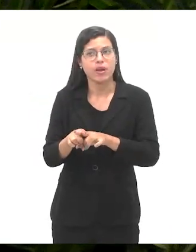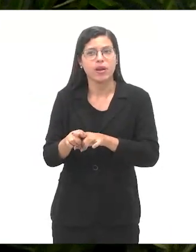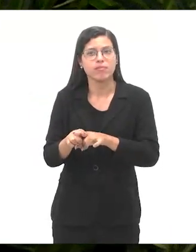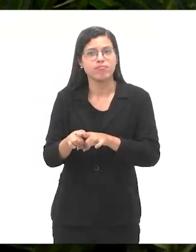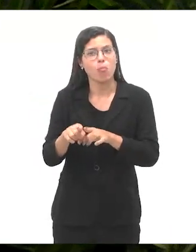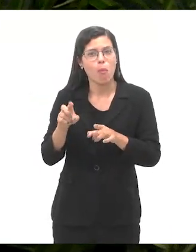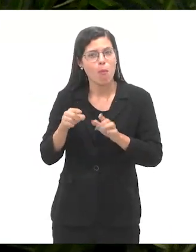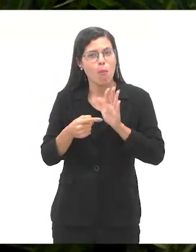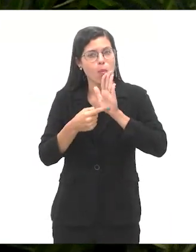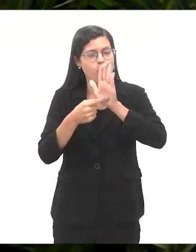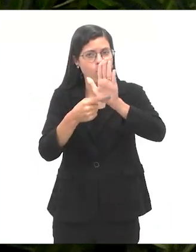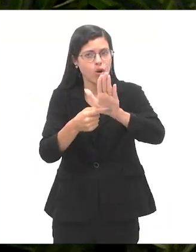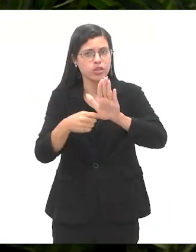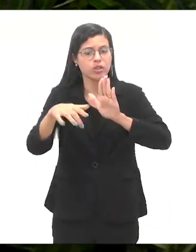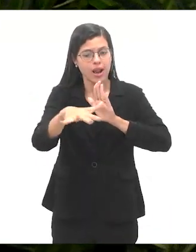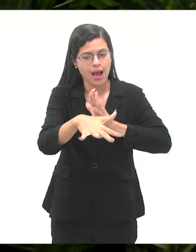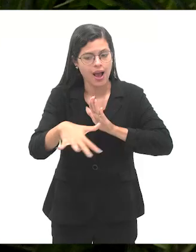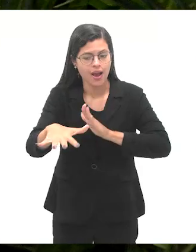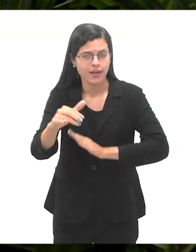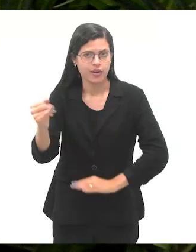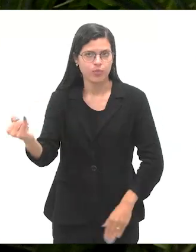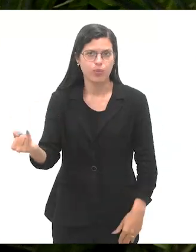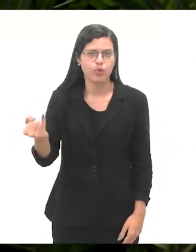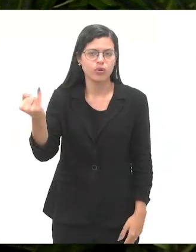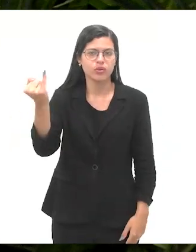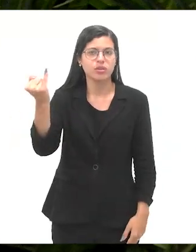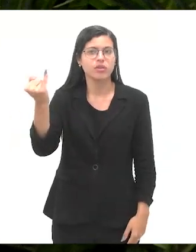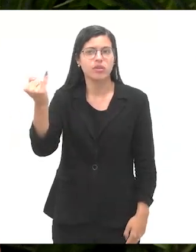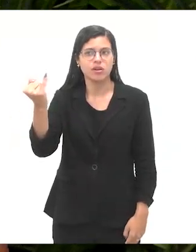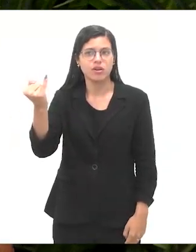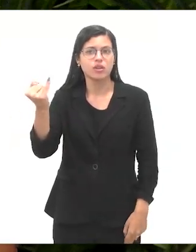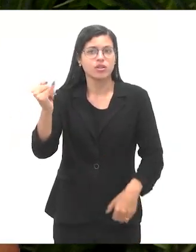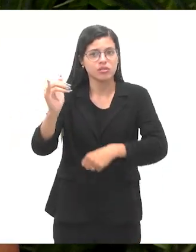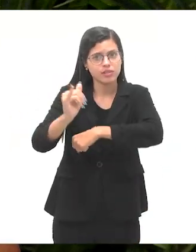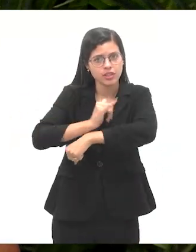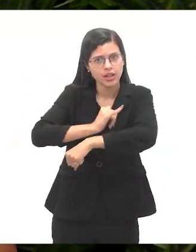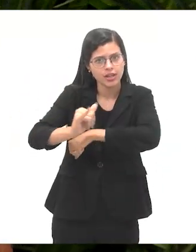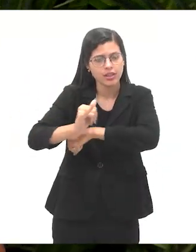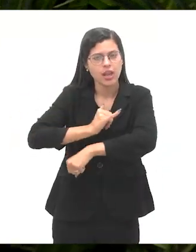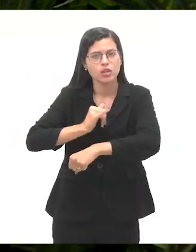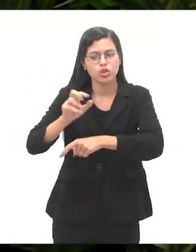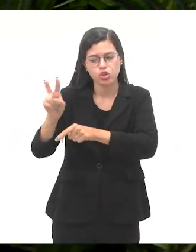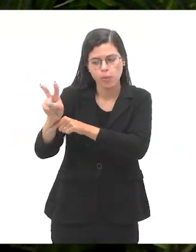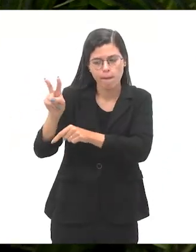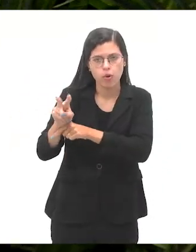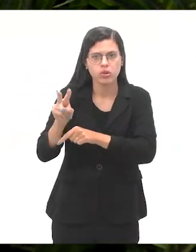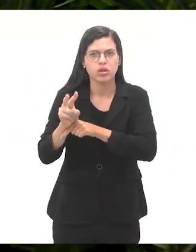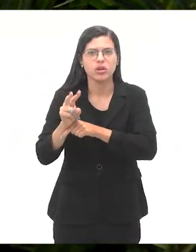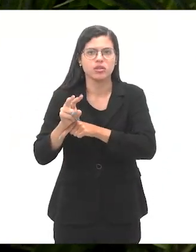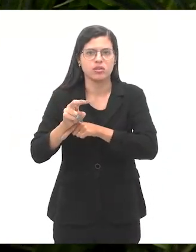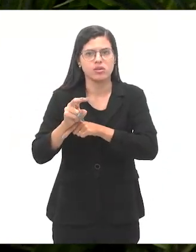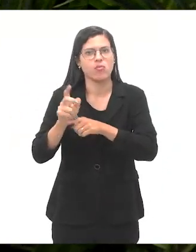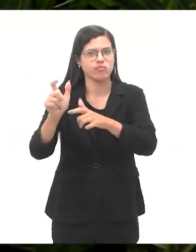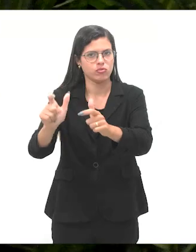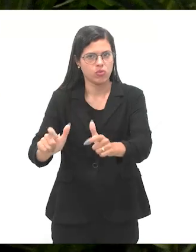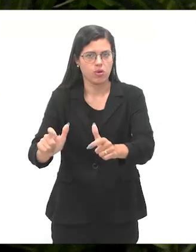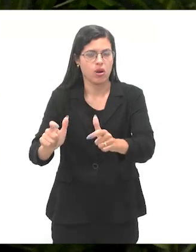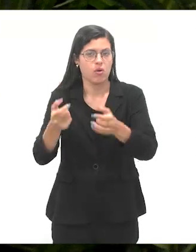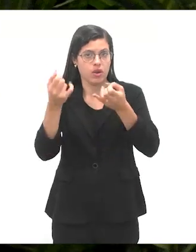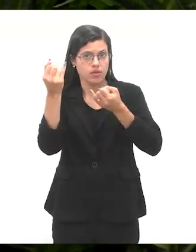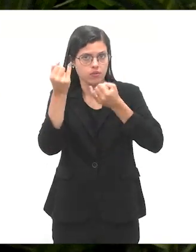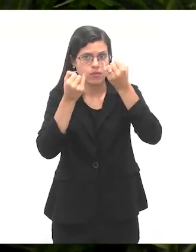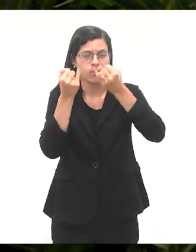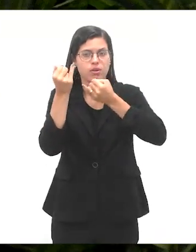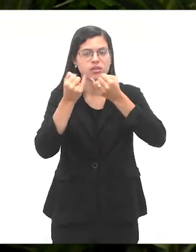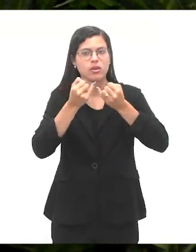também uma evidência de que a área é importante para abordar estratégias de conservação e manejo para a região. Então,